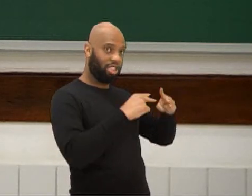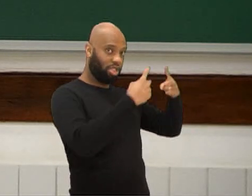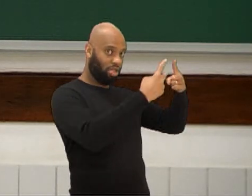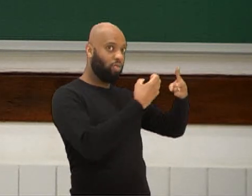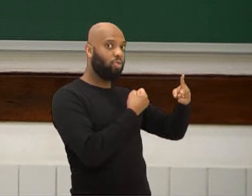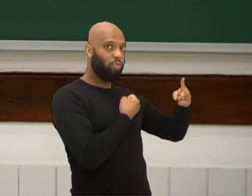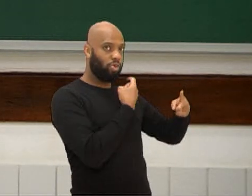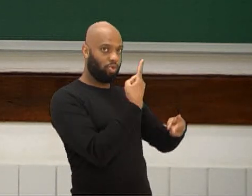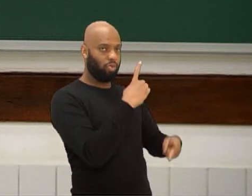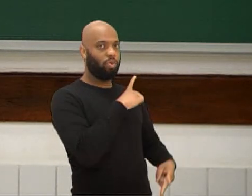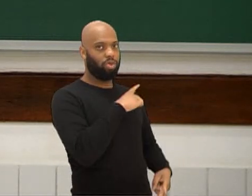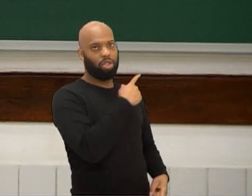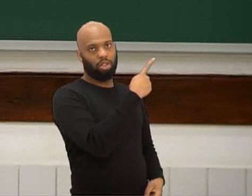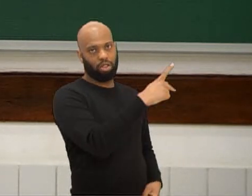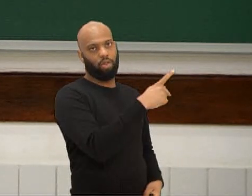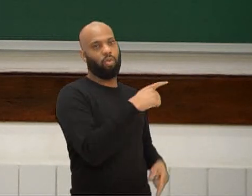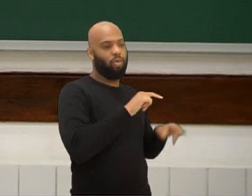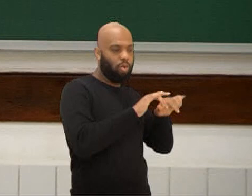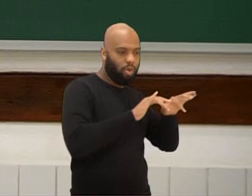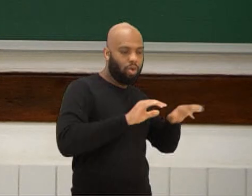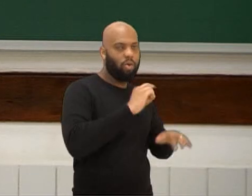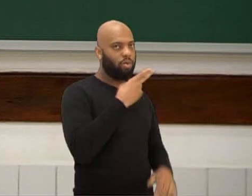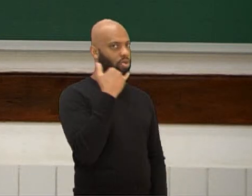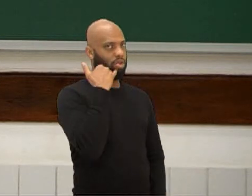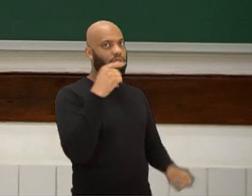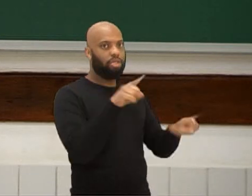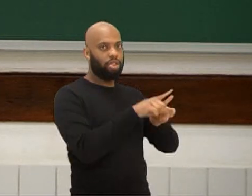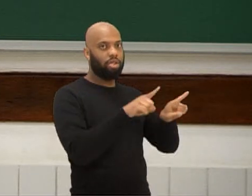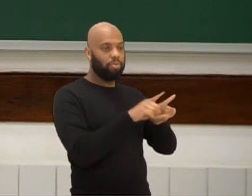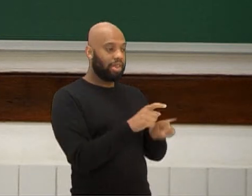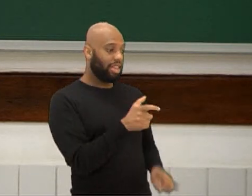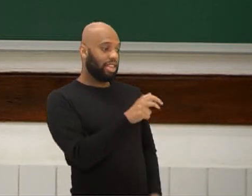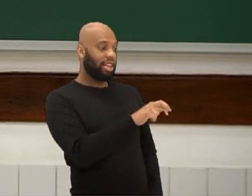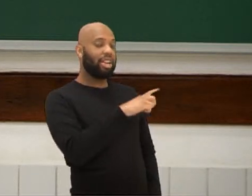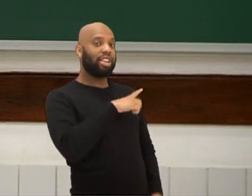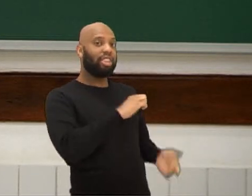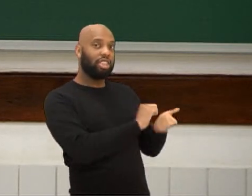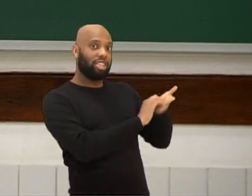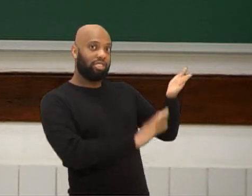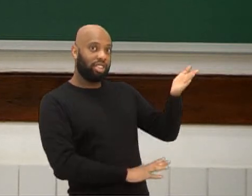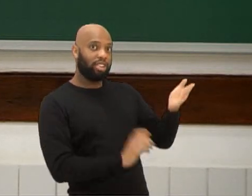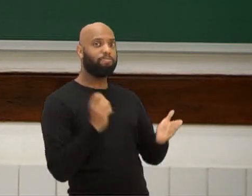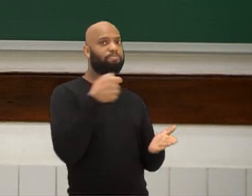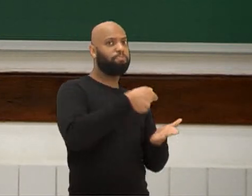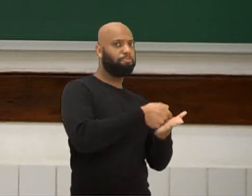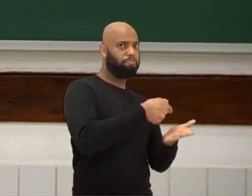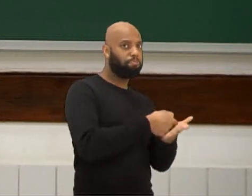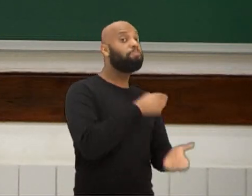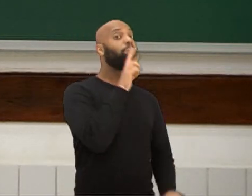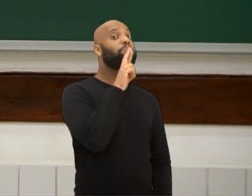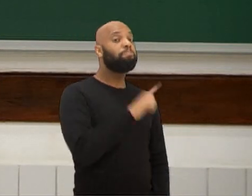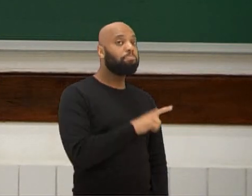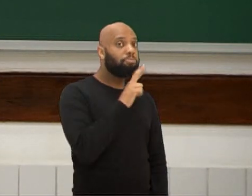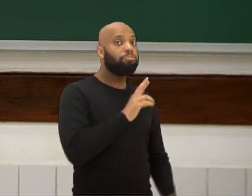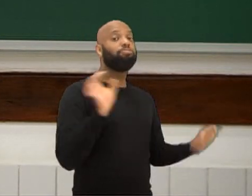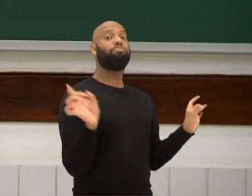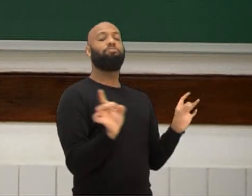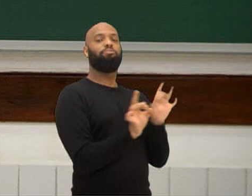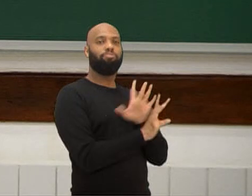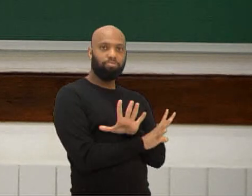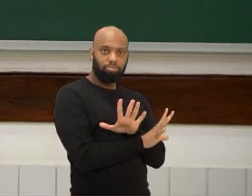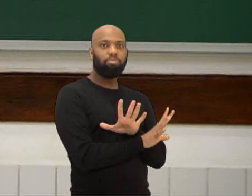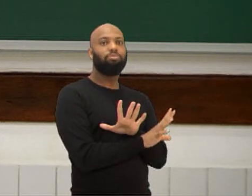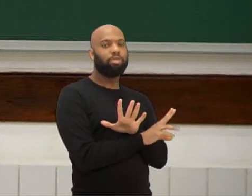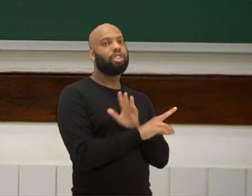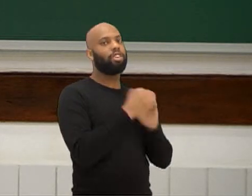vocês vão ter no computador de vocês ou no celular, e vão clicar ali na atividade obrigatória. Vocês realizam ela